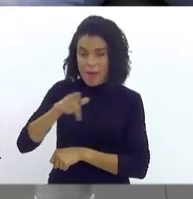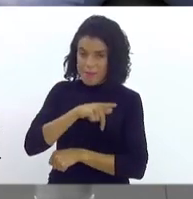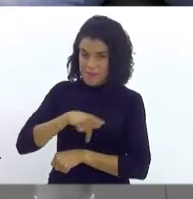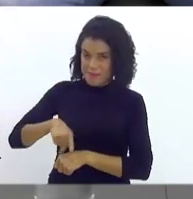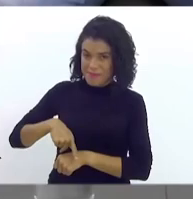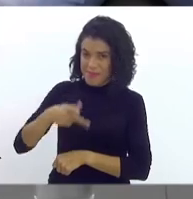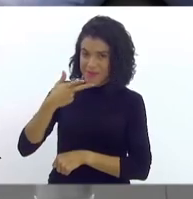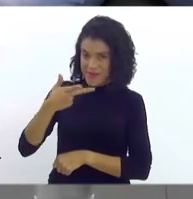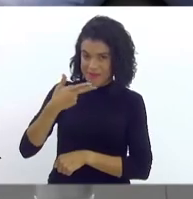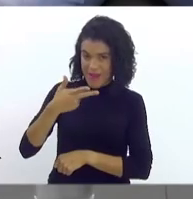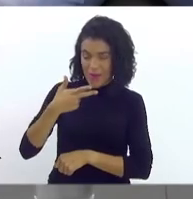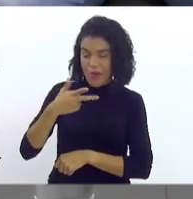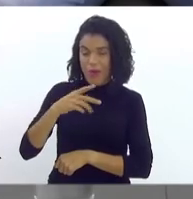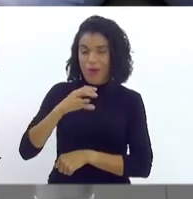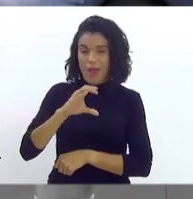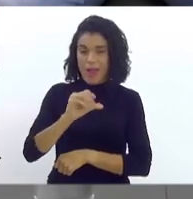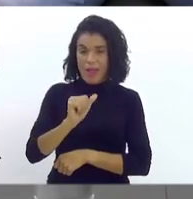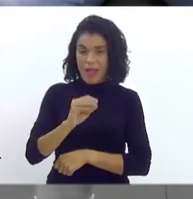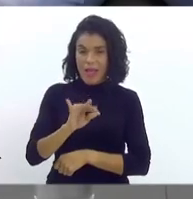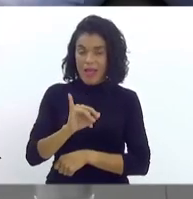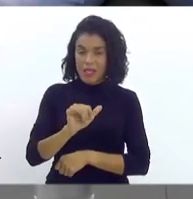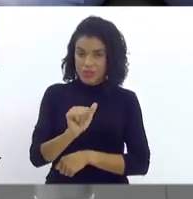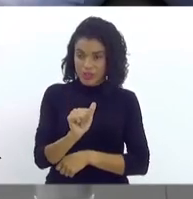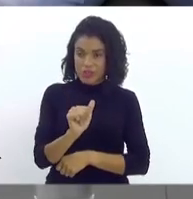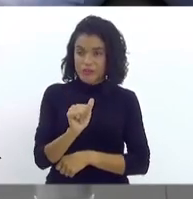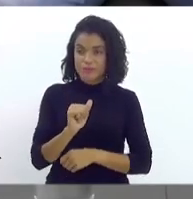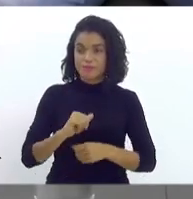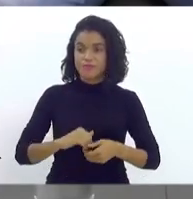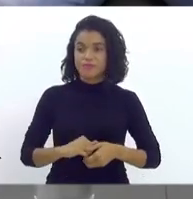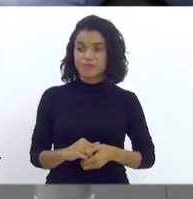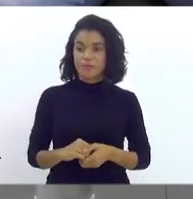presidente, a senhora Kátia,